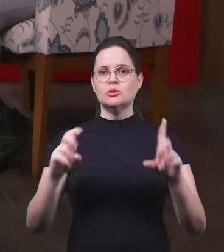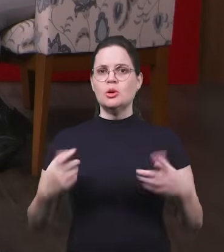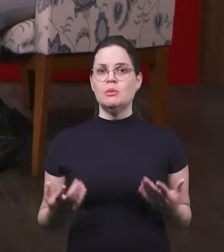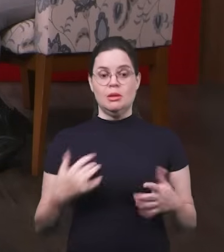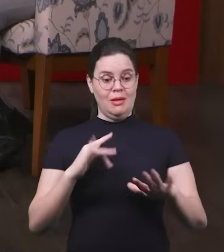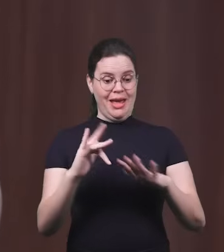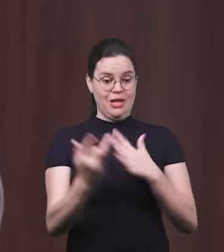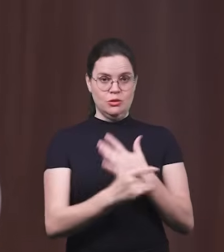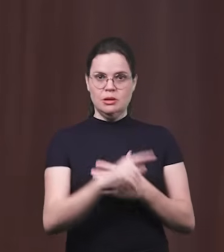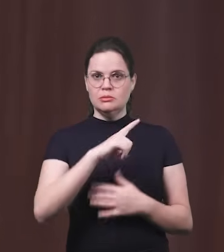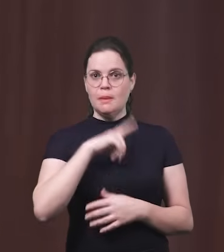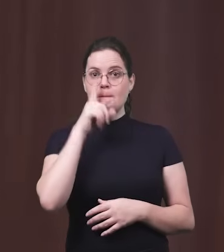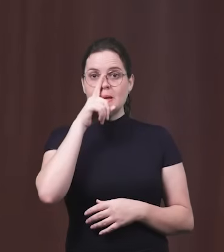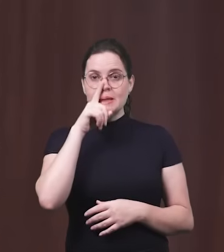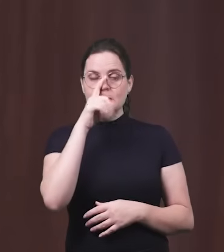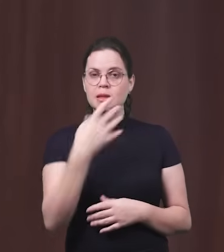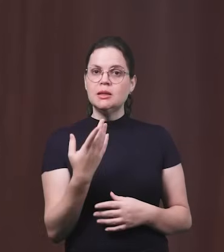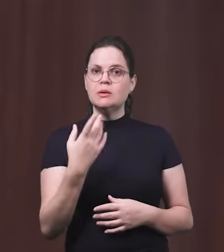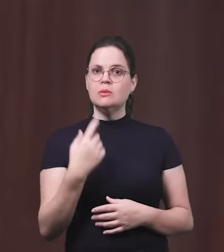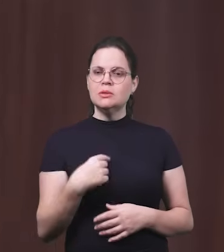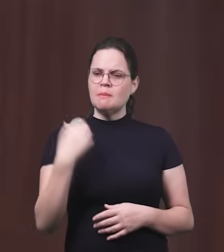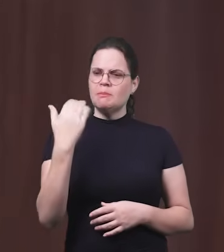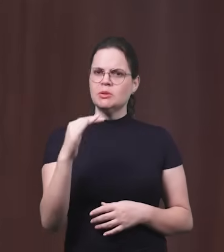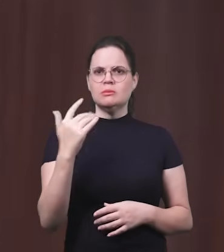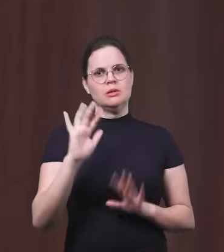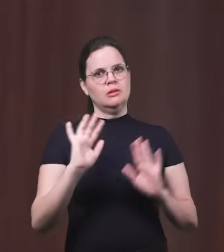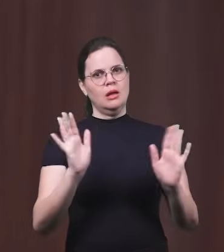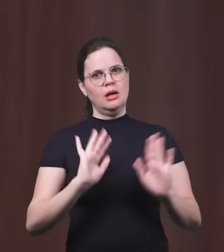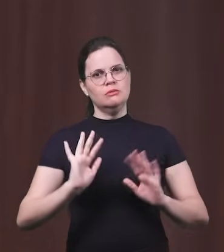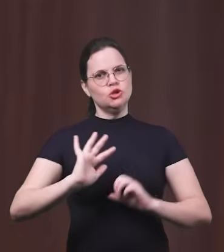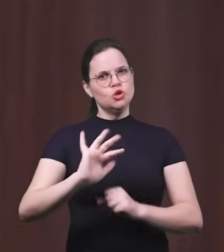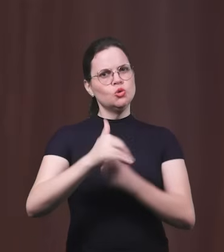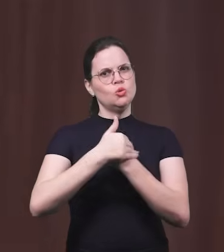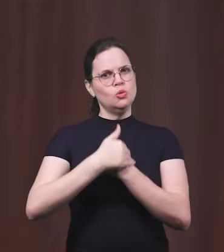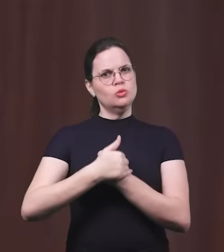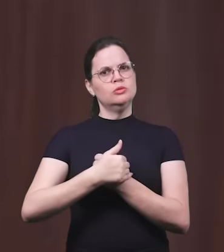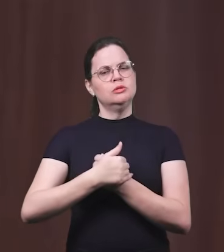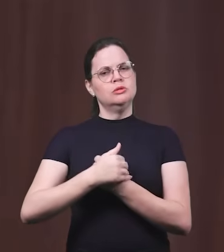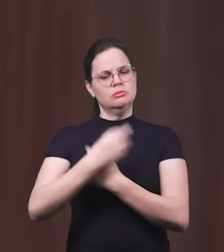predadores. Não, olha, esconda os